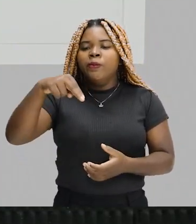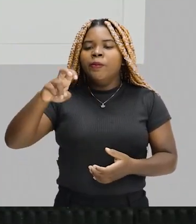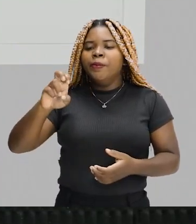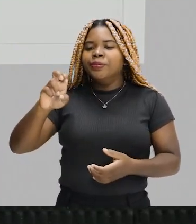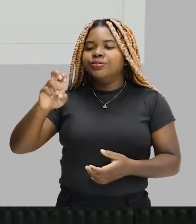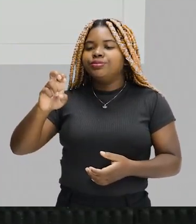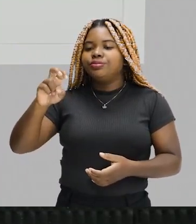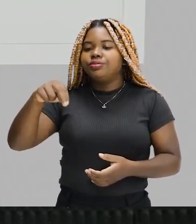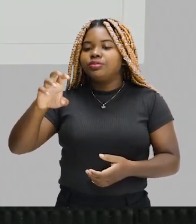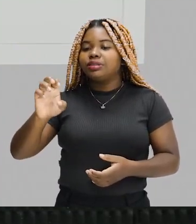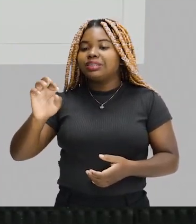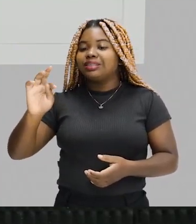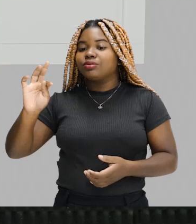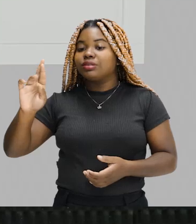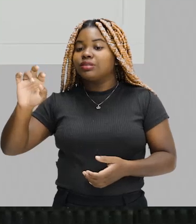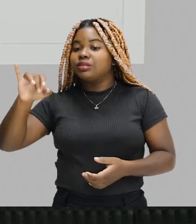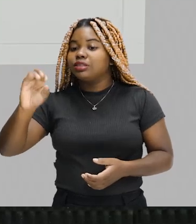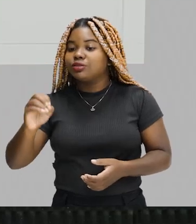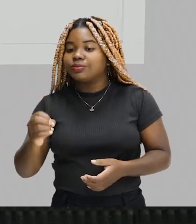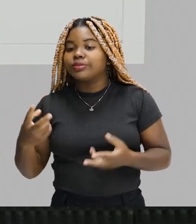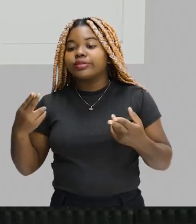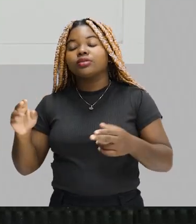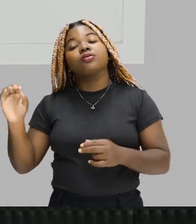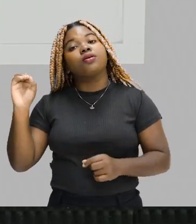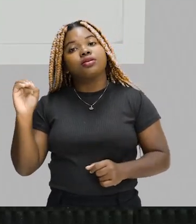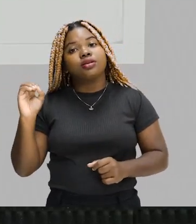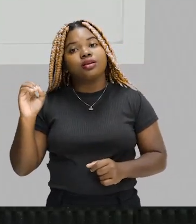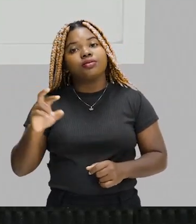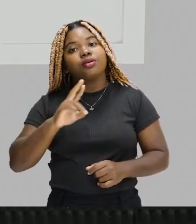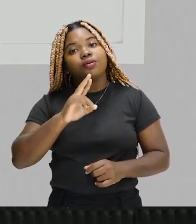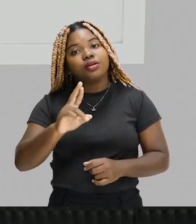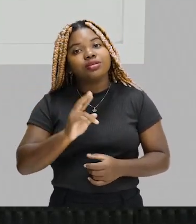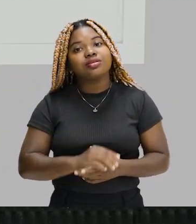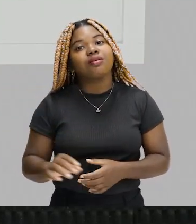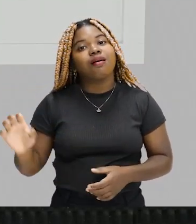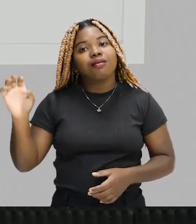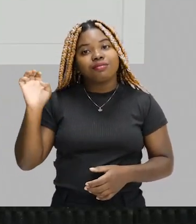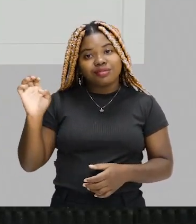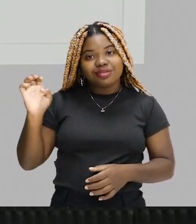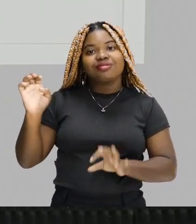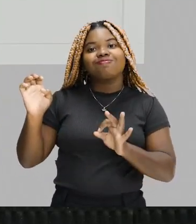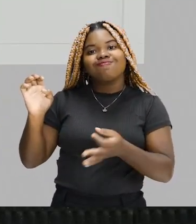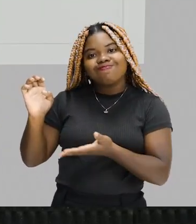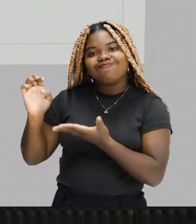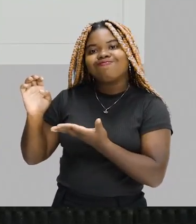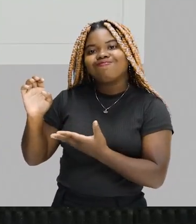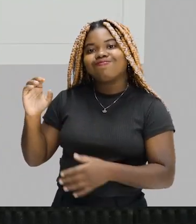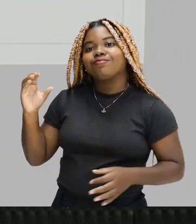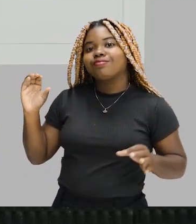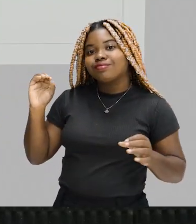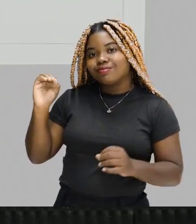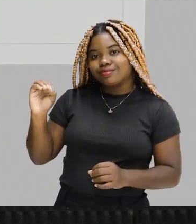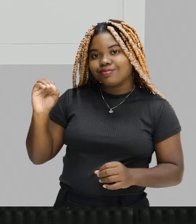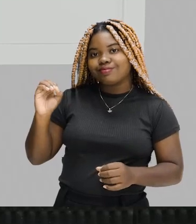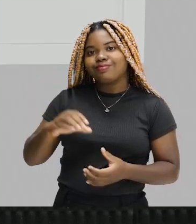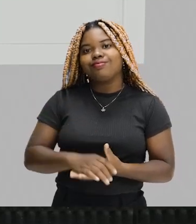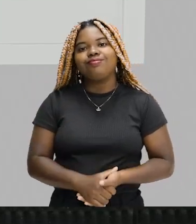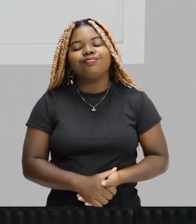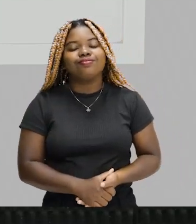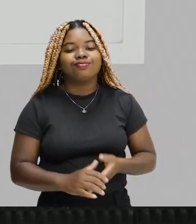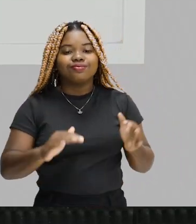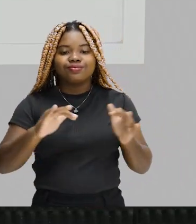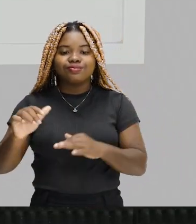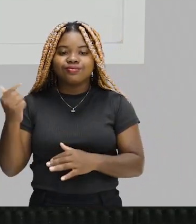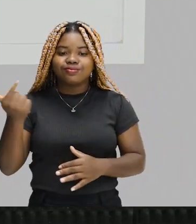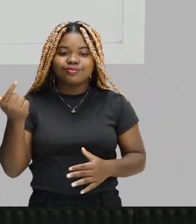valor de x aqui, tem que ser igual a zero. Ok? Então, resposta letra E, que é zero, é nula. Então,